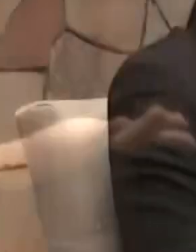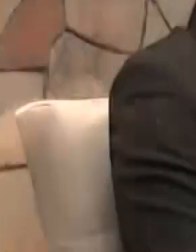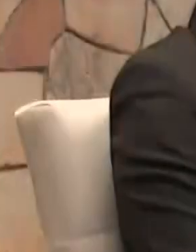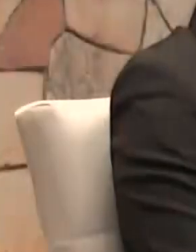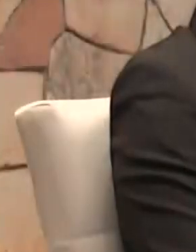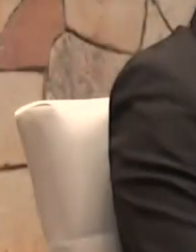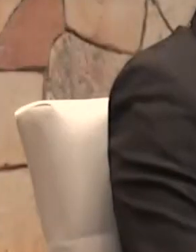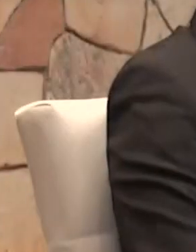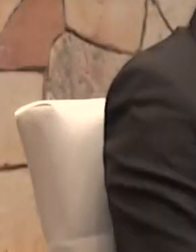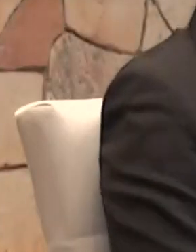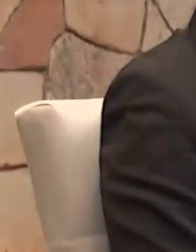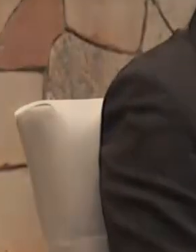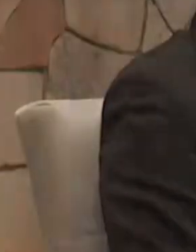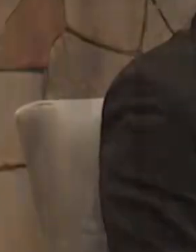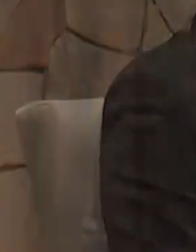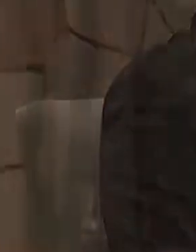ele.